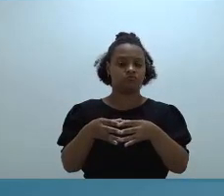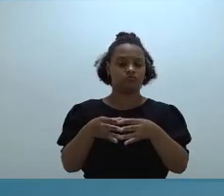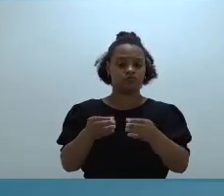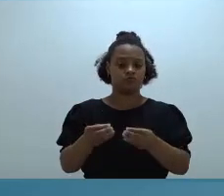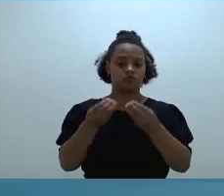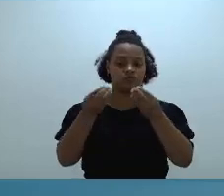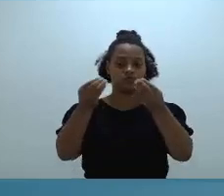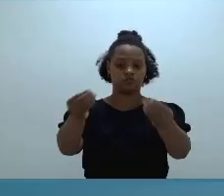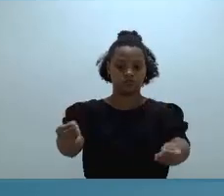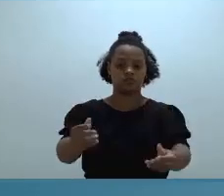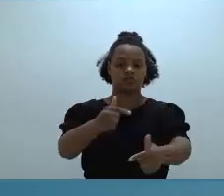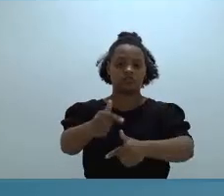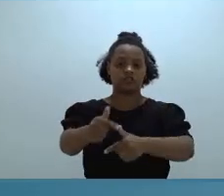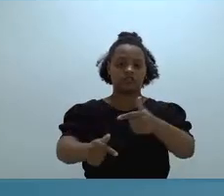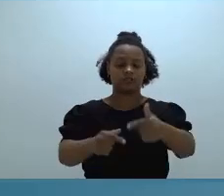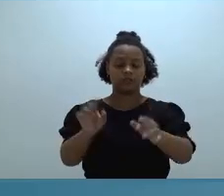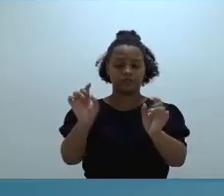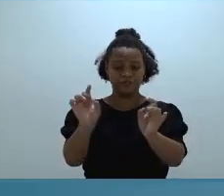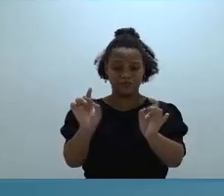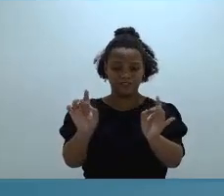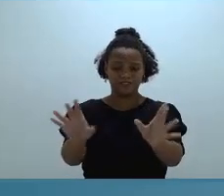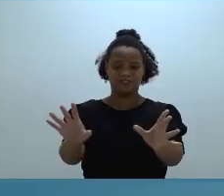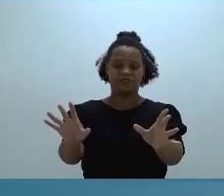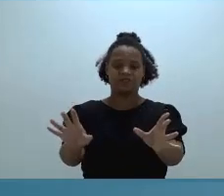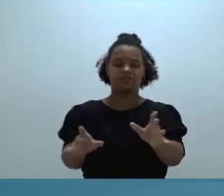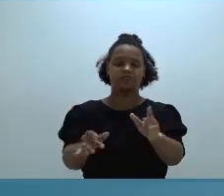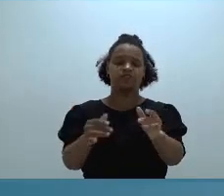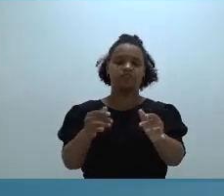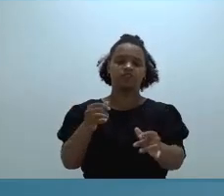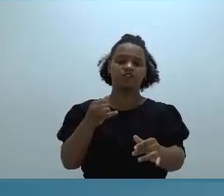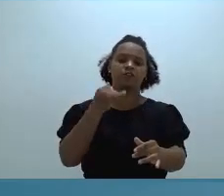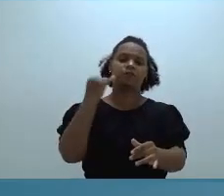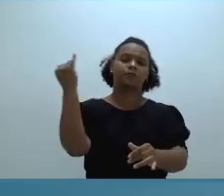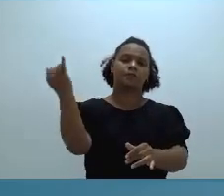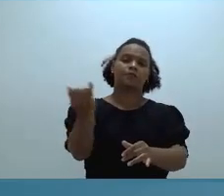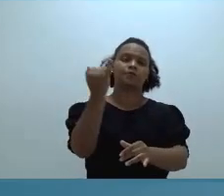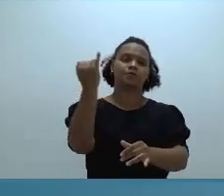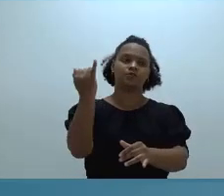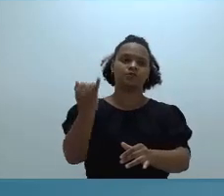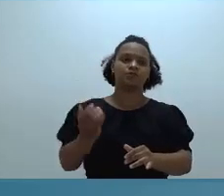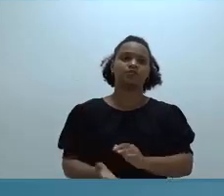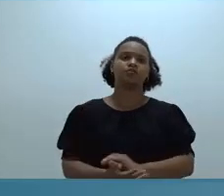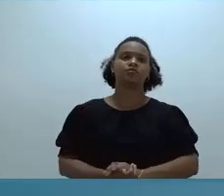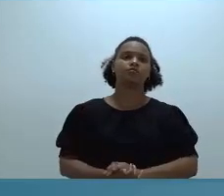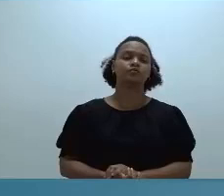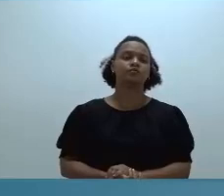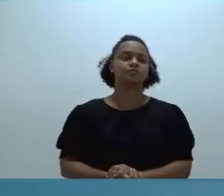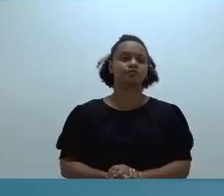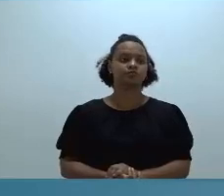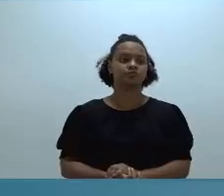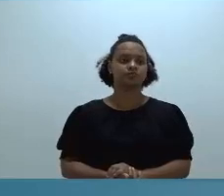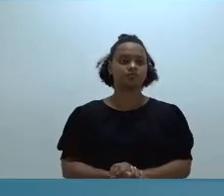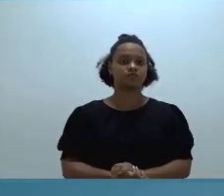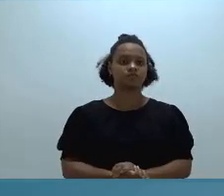está se estendendo daquelas funções, como